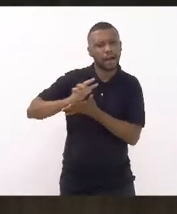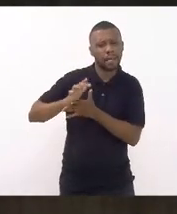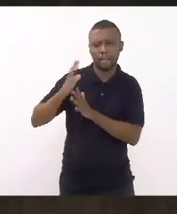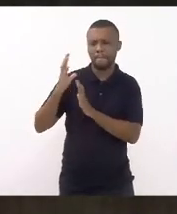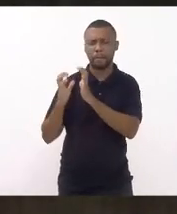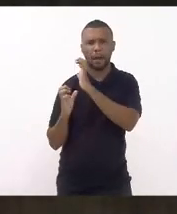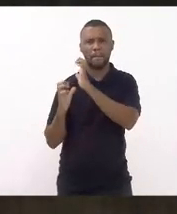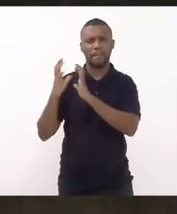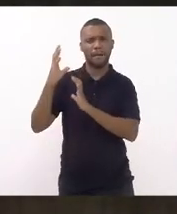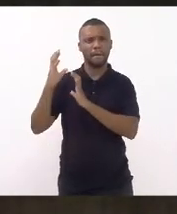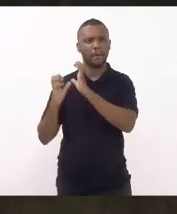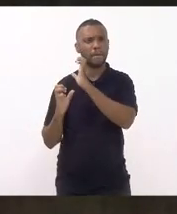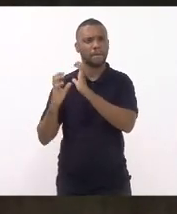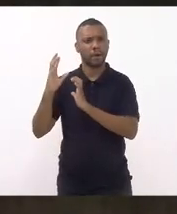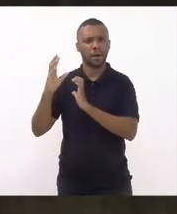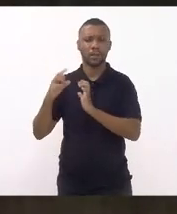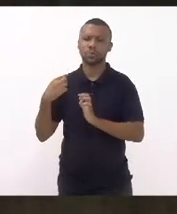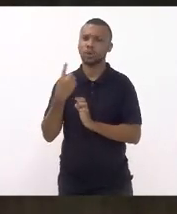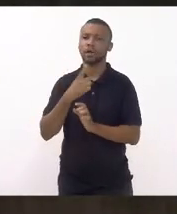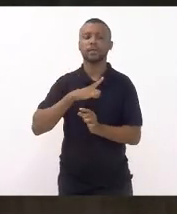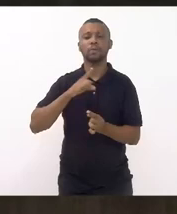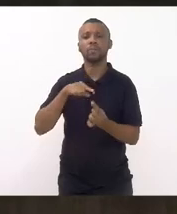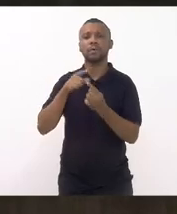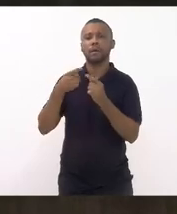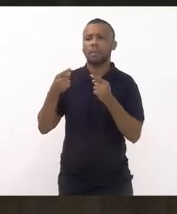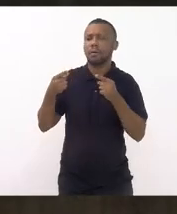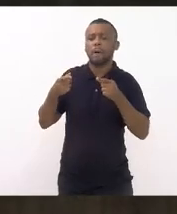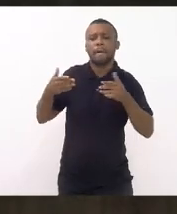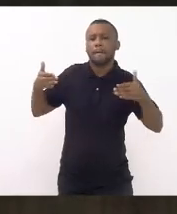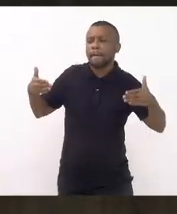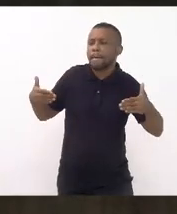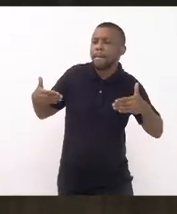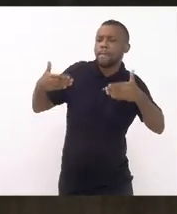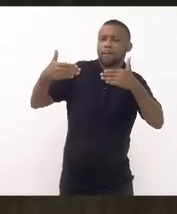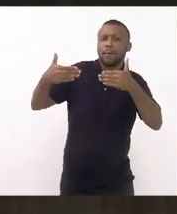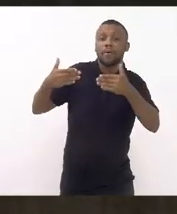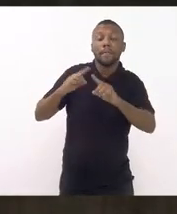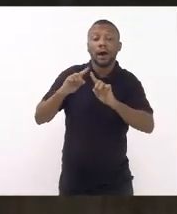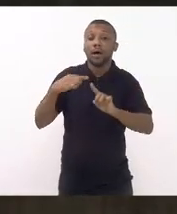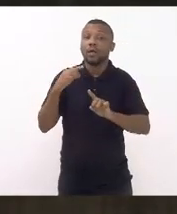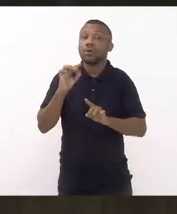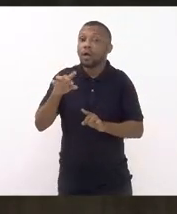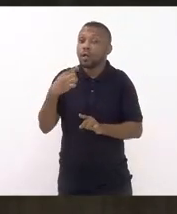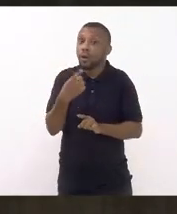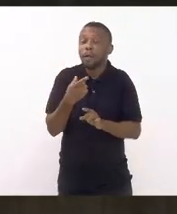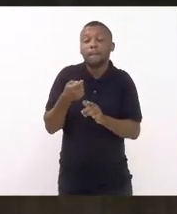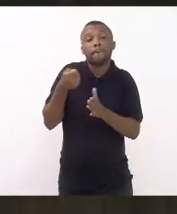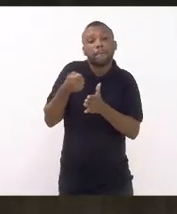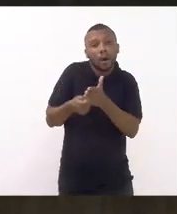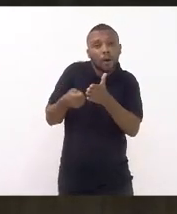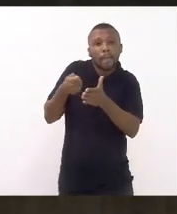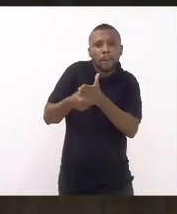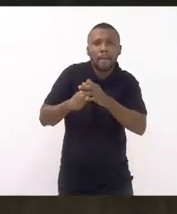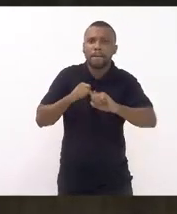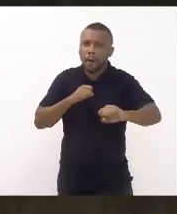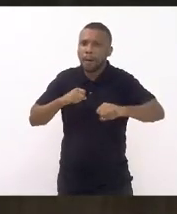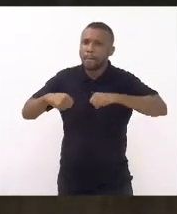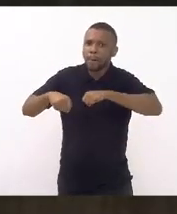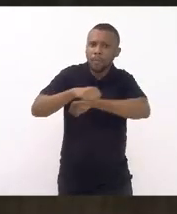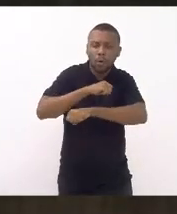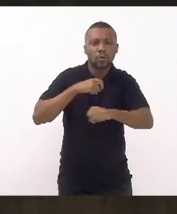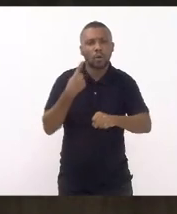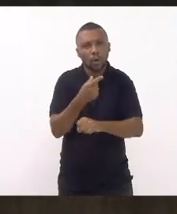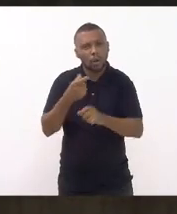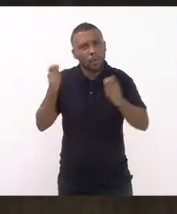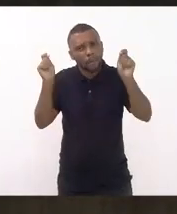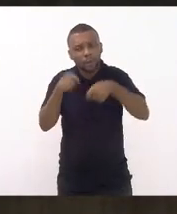nós queremos enfrentar, mas nós só podemos brigar quando nós podemos avançar.